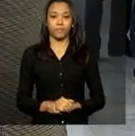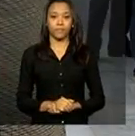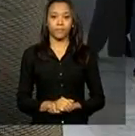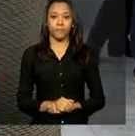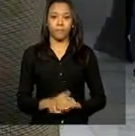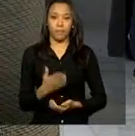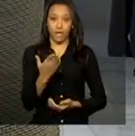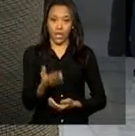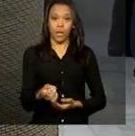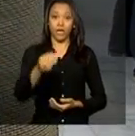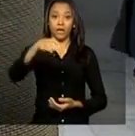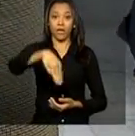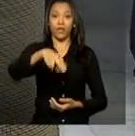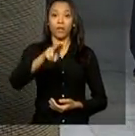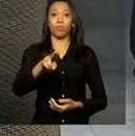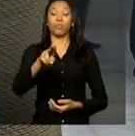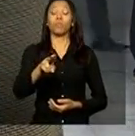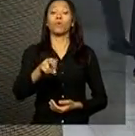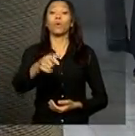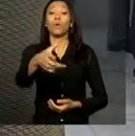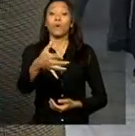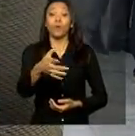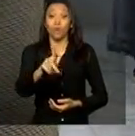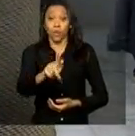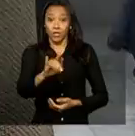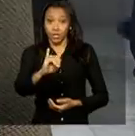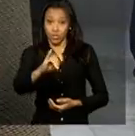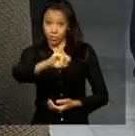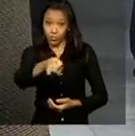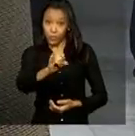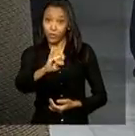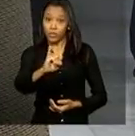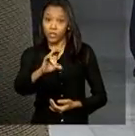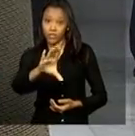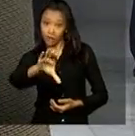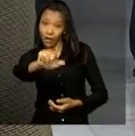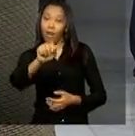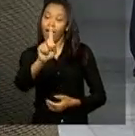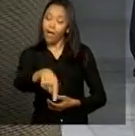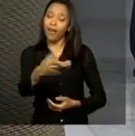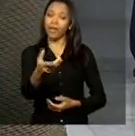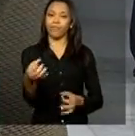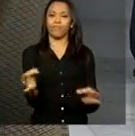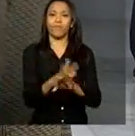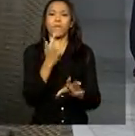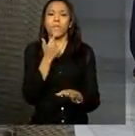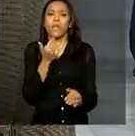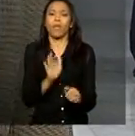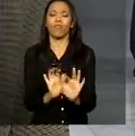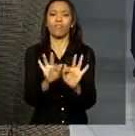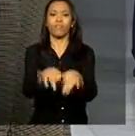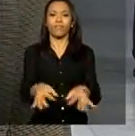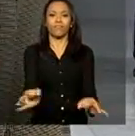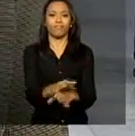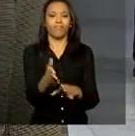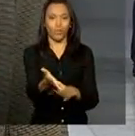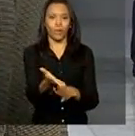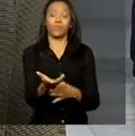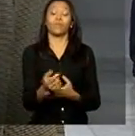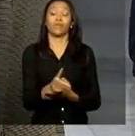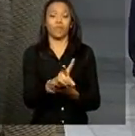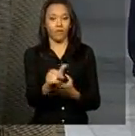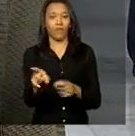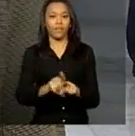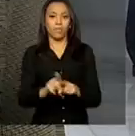Presidente Mujica, que finaliza o seu mandato agora. Exatamente. Acredito que o presidente eleito Tabaré Vázquez também está presente e fará